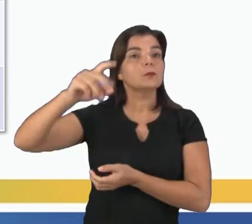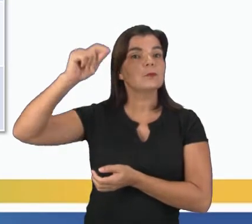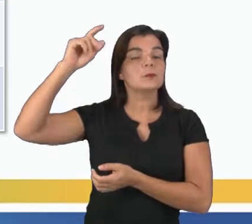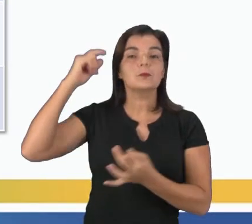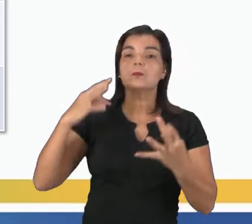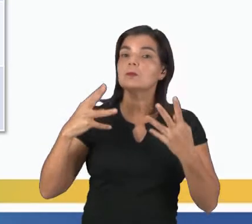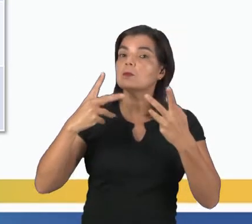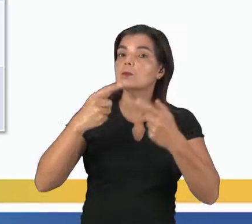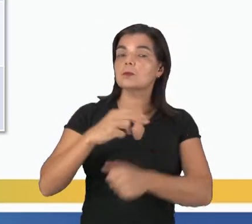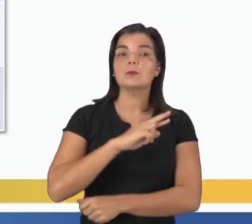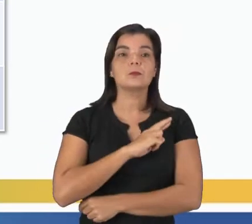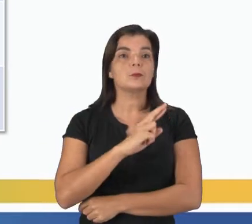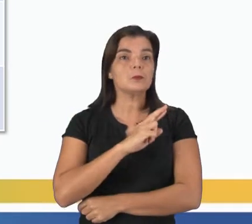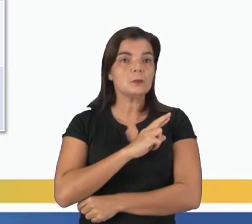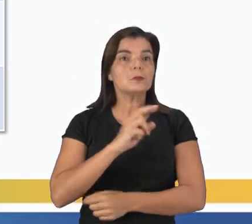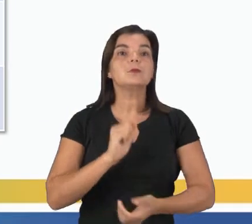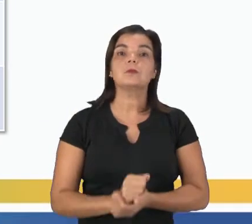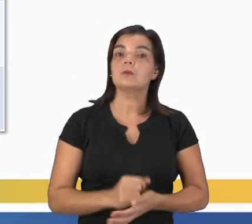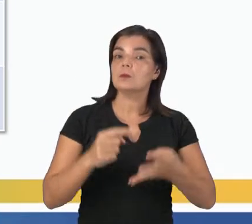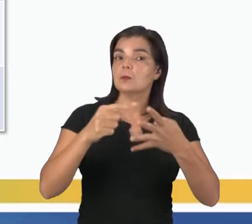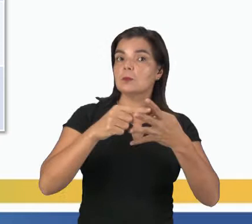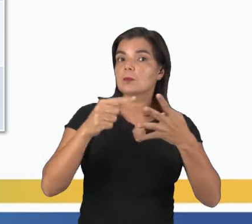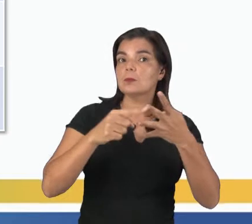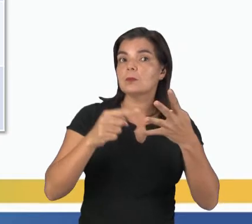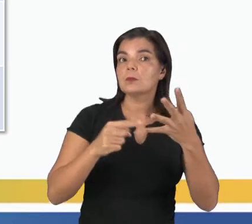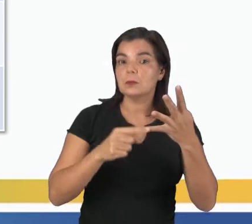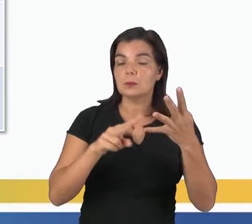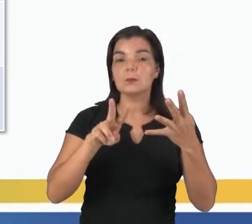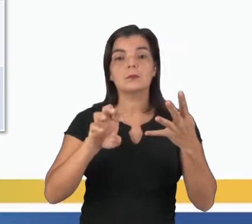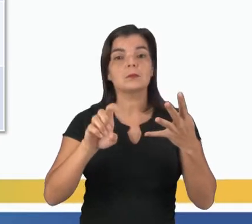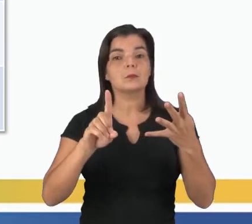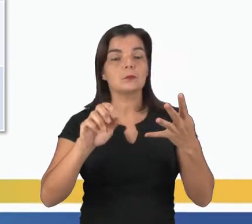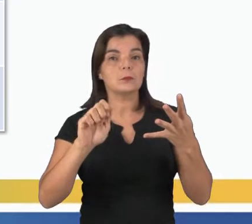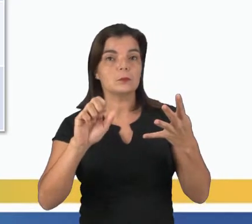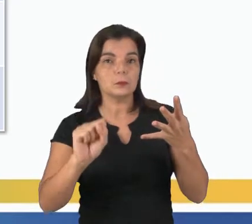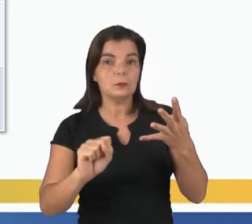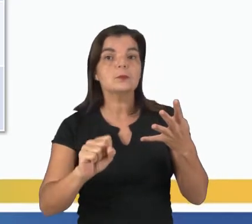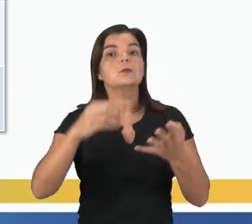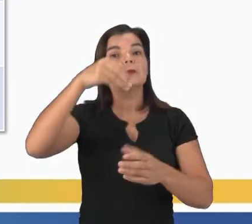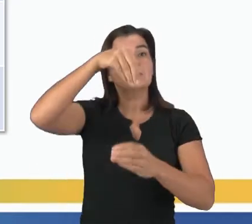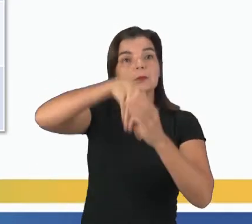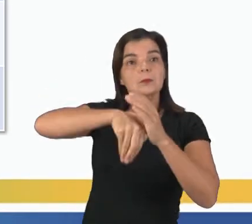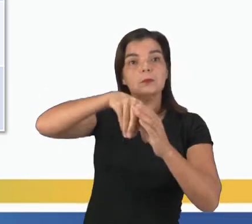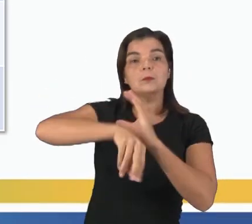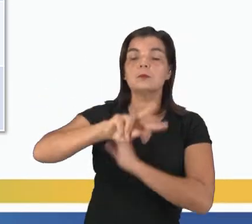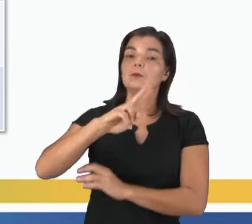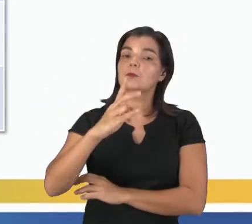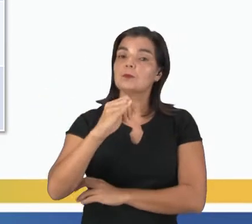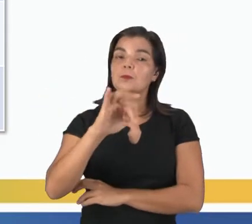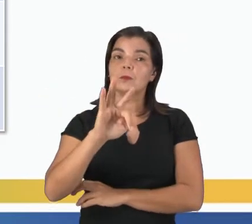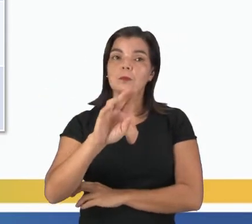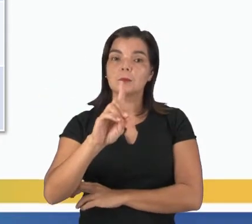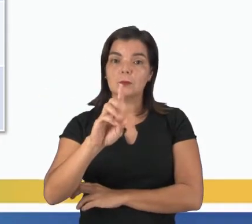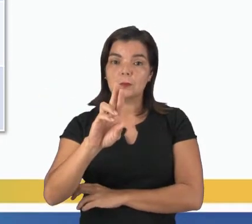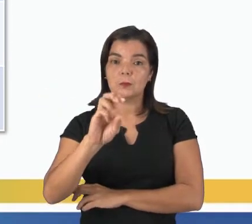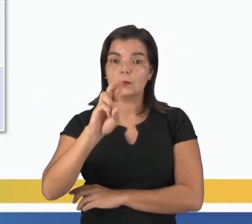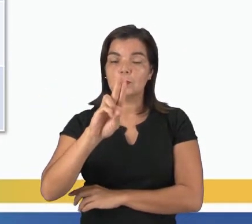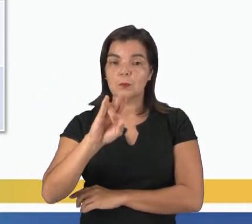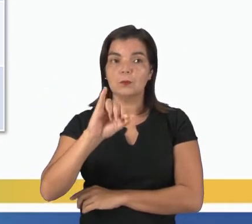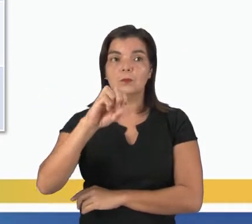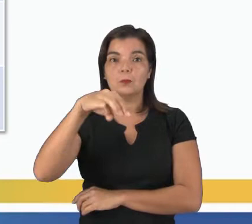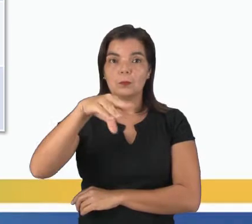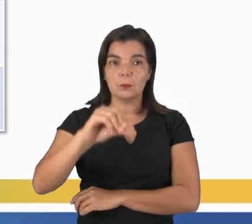antigos entre todas as religiões. Há 4 tipos de Vedas no hinduísmo que contêm mantras. Mantras